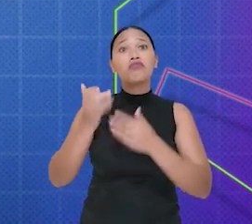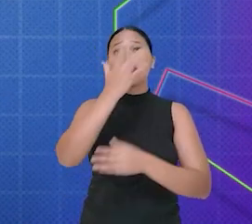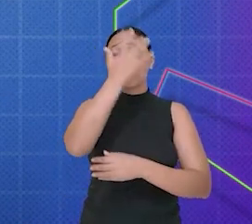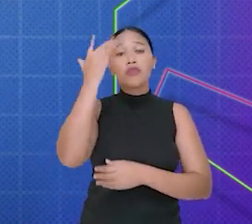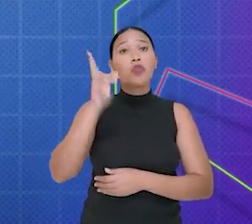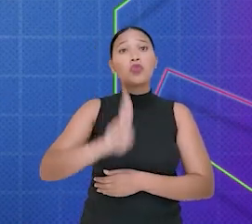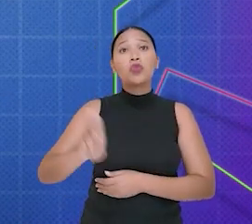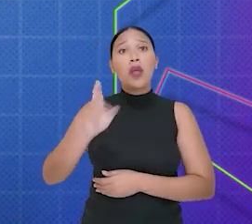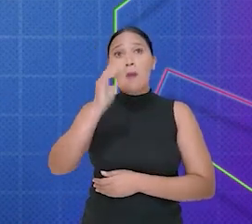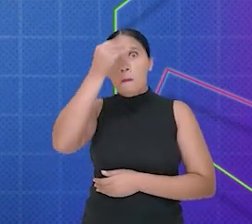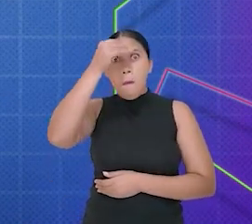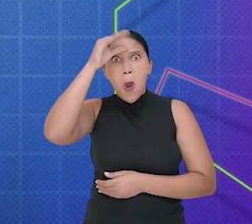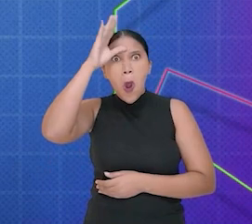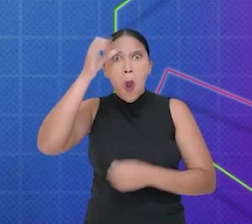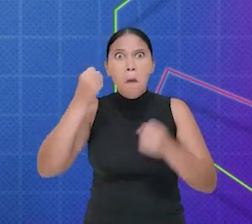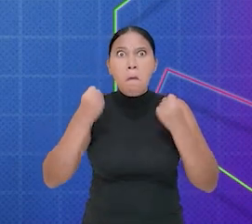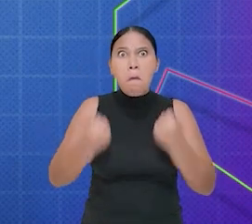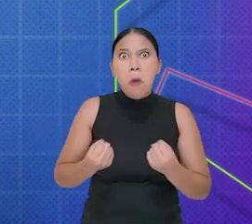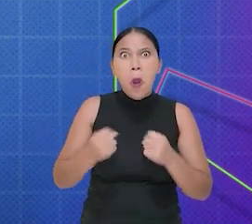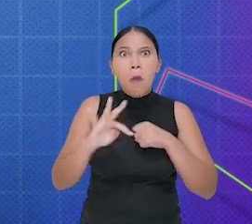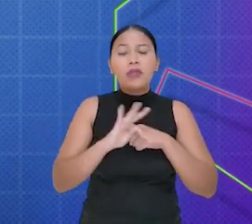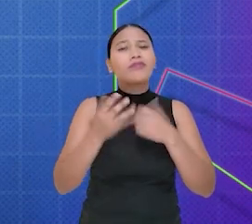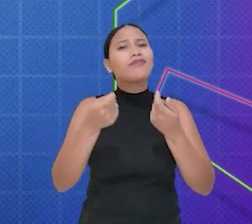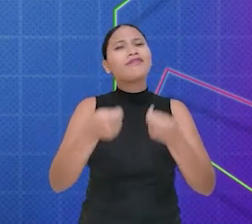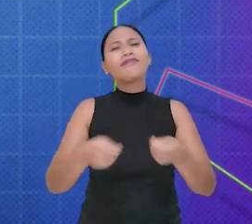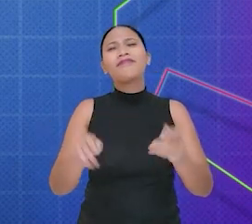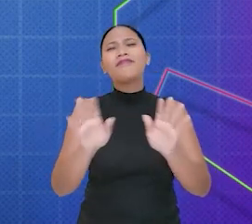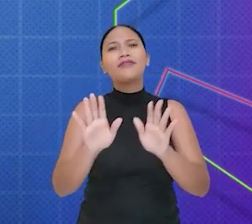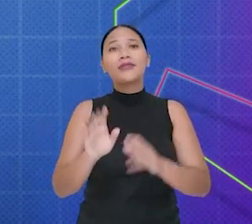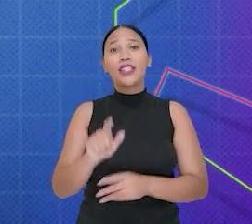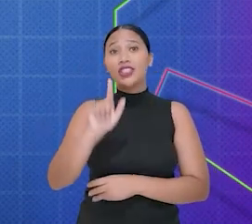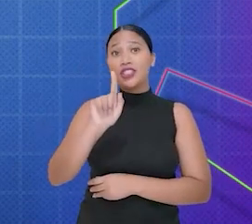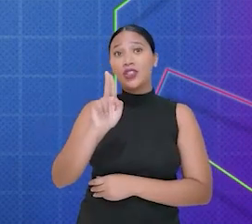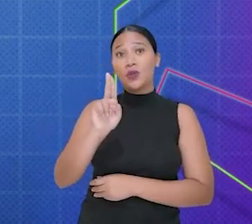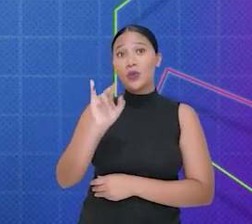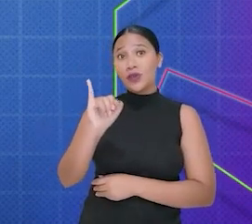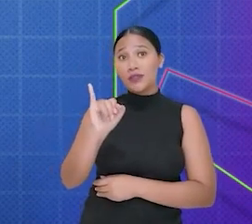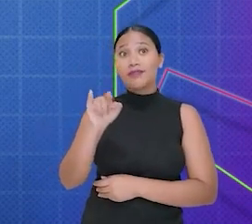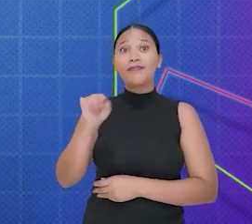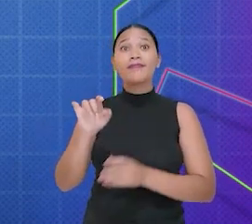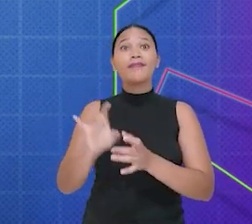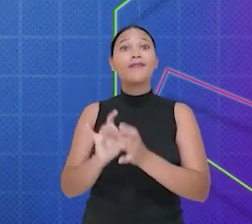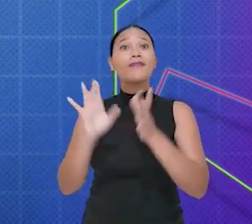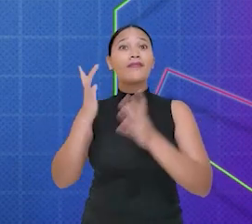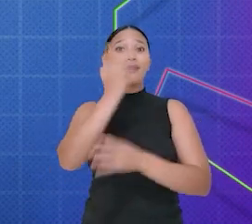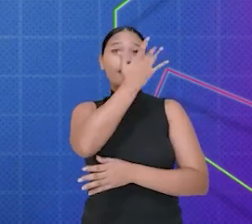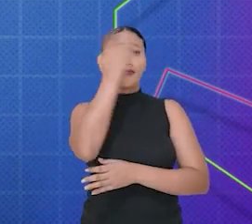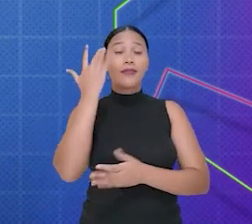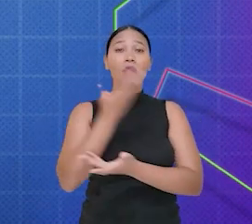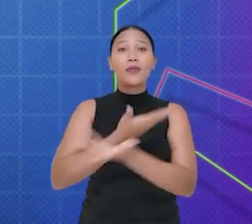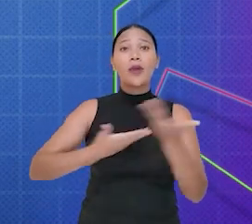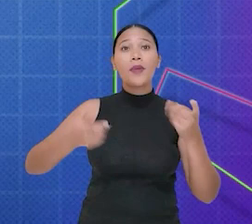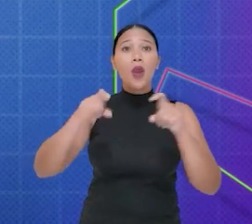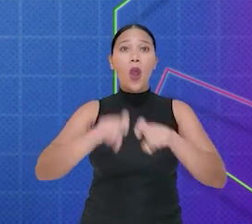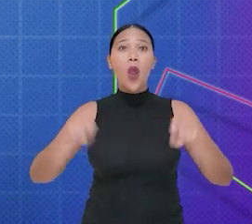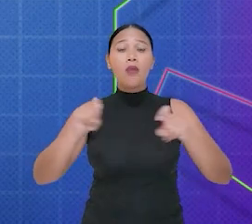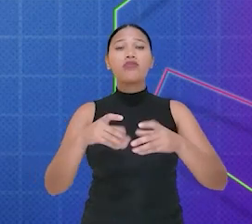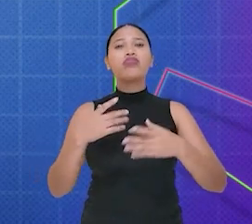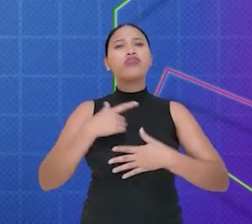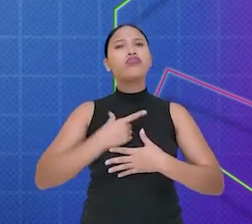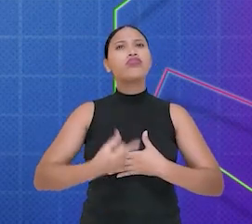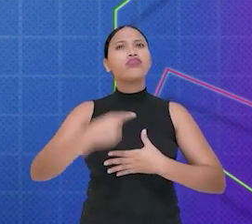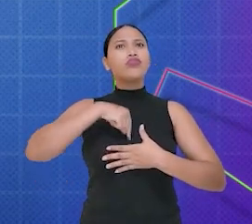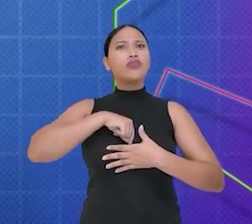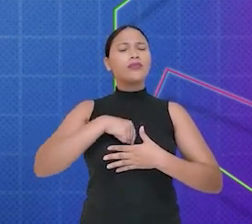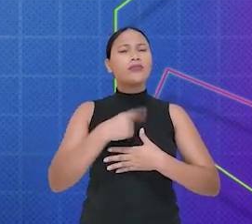qualquer pessoa utilizá-lo, mesmo sem conhecimentos técnicos aprofundados. A GUI permite que os usuários interajam com o